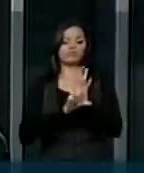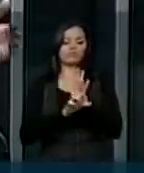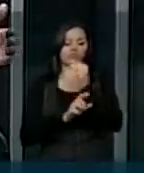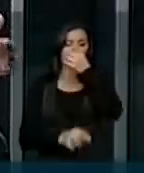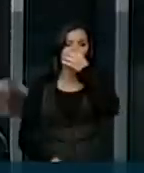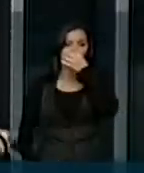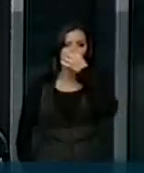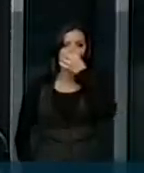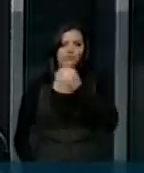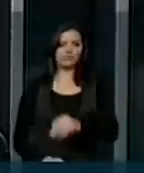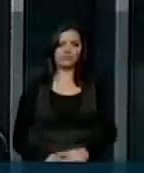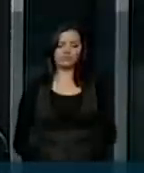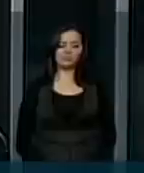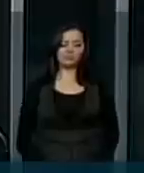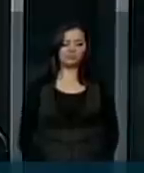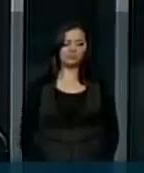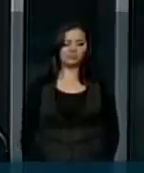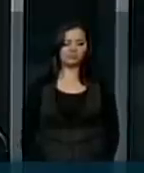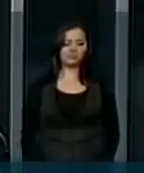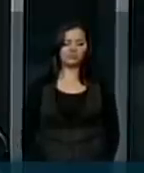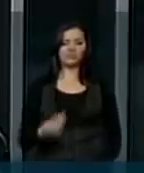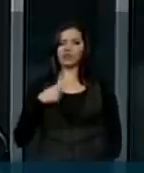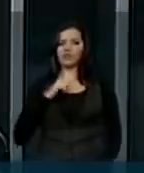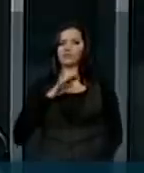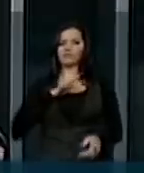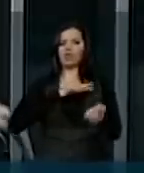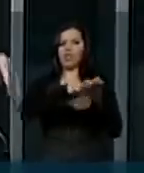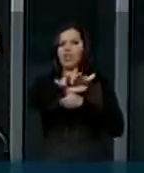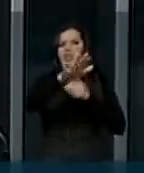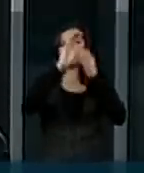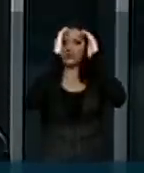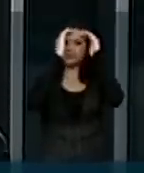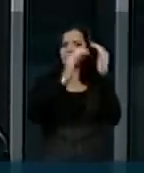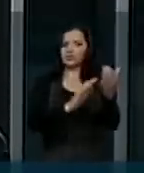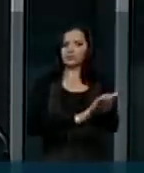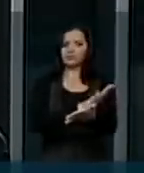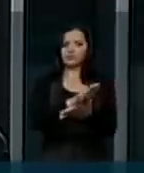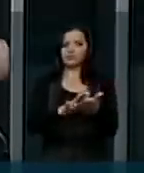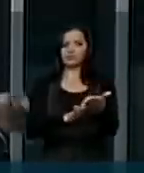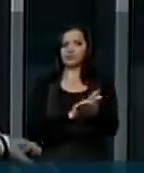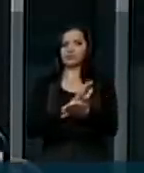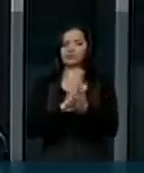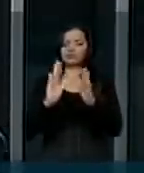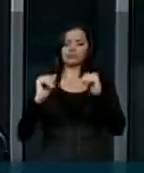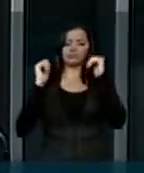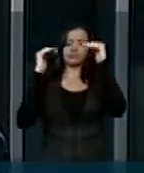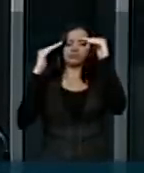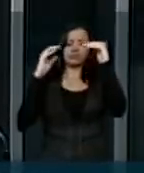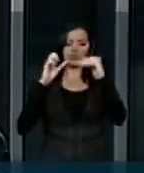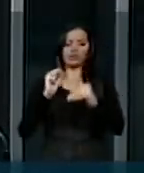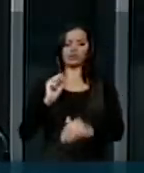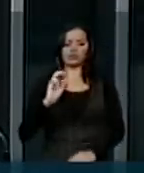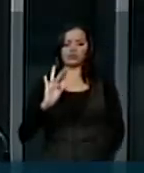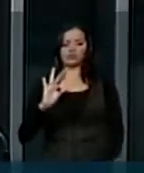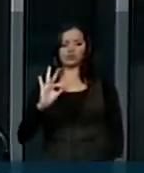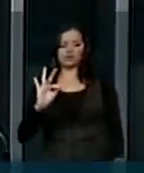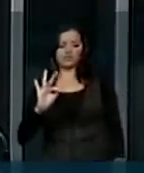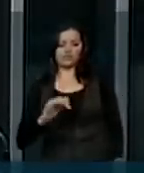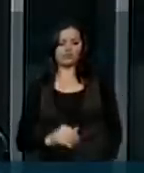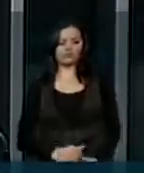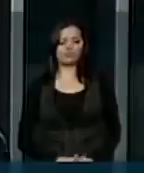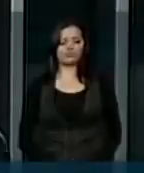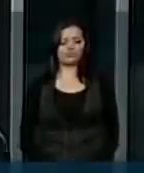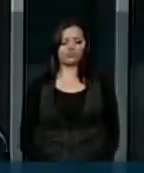de legislar invadida por esta mais alta instância do